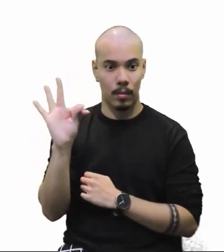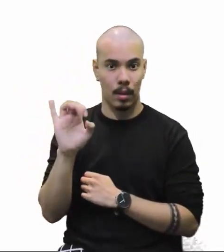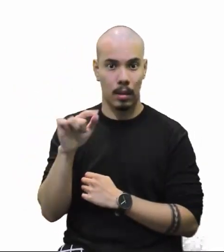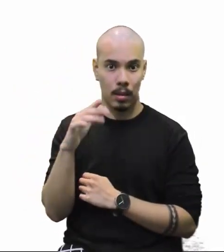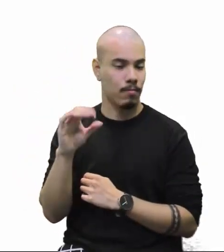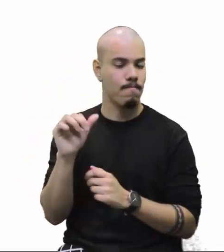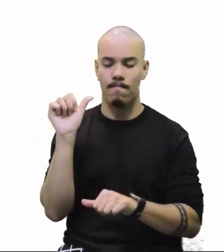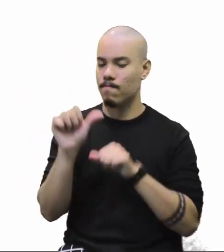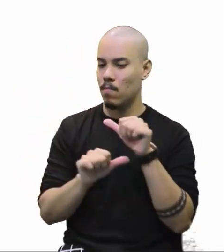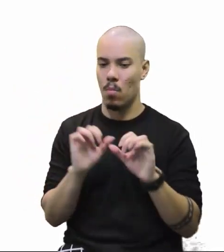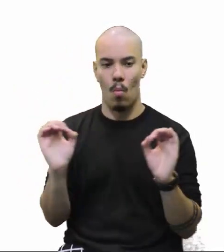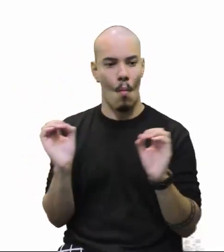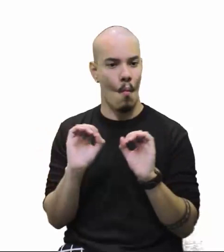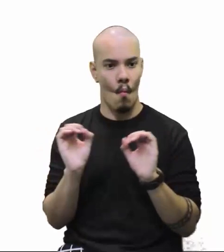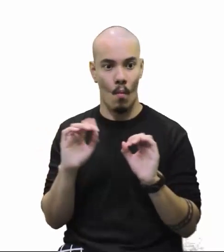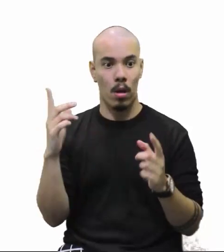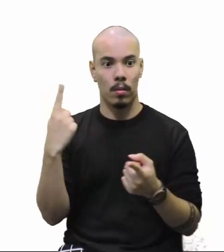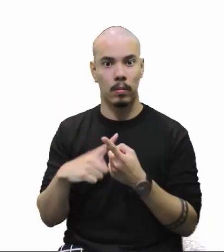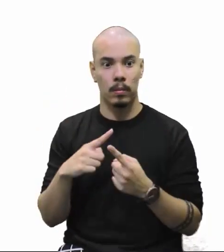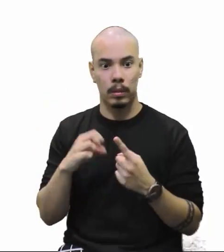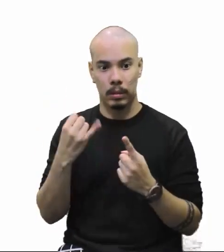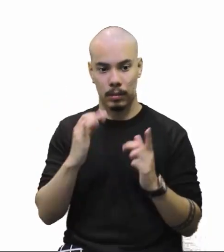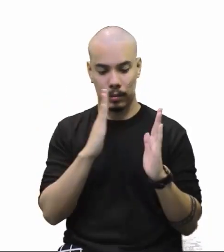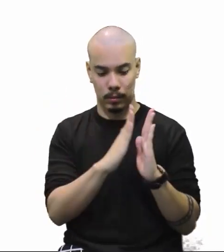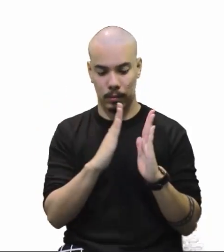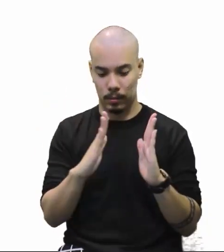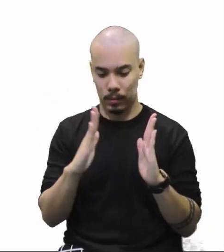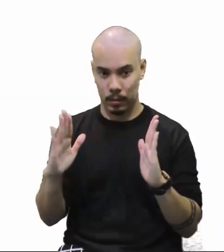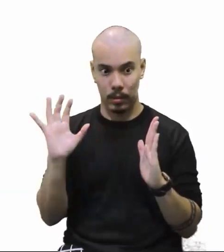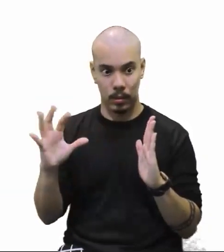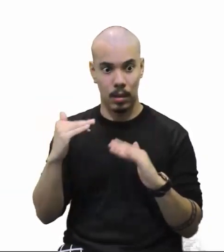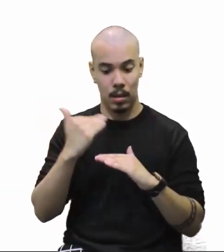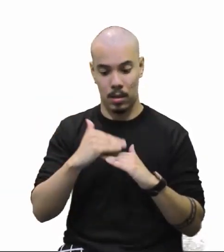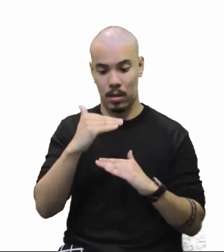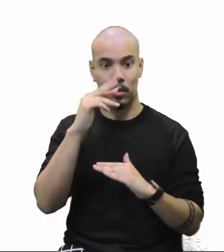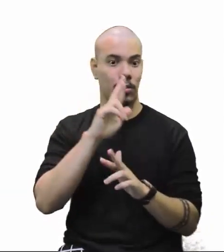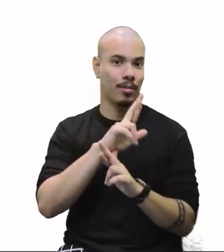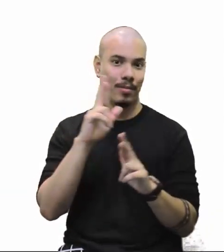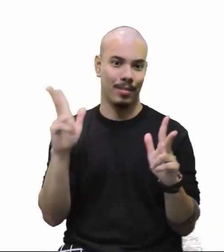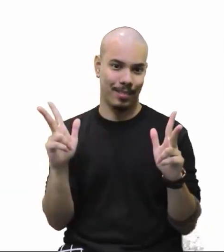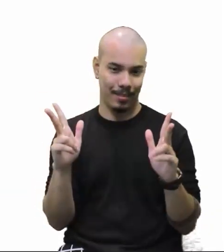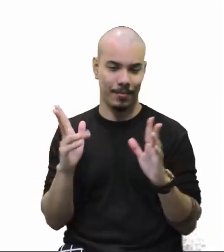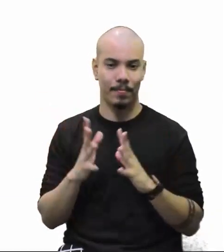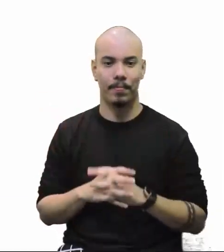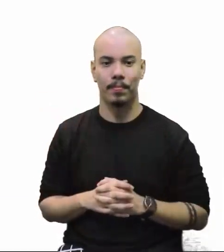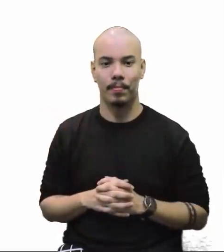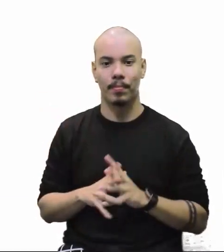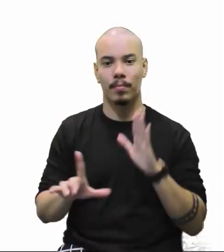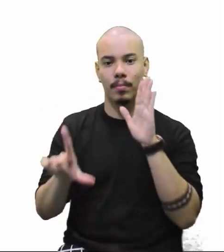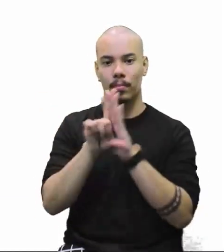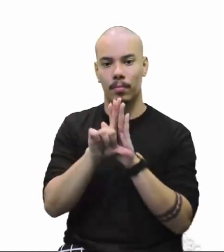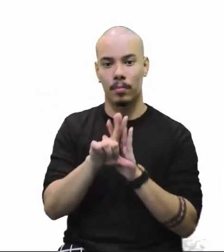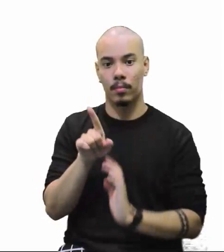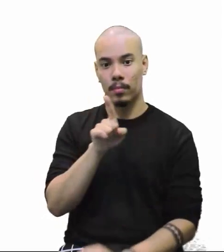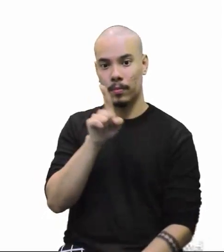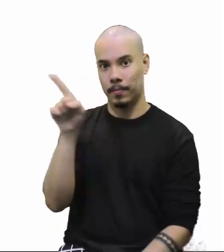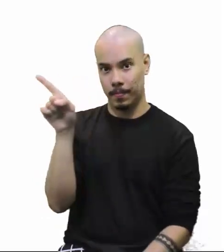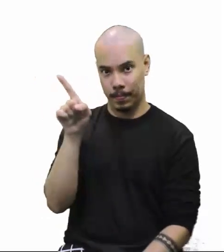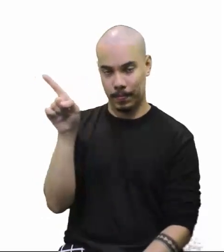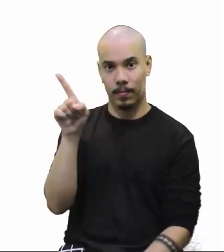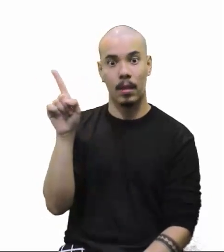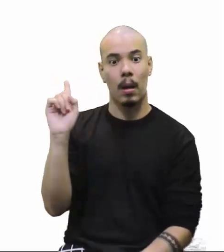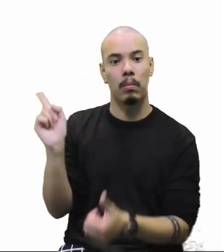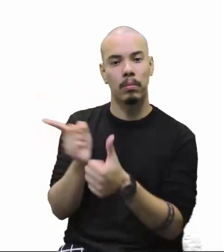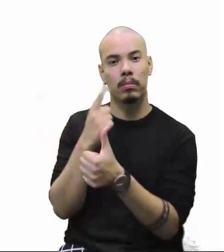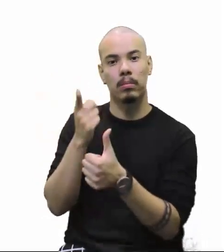não muda. Lá em série, no caso, é a corrente. as leis de Kirchhoff. A primeira